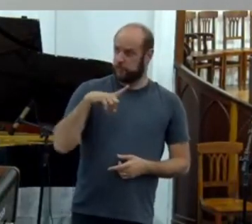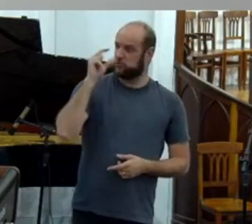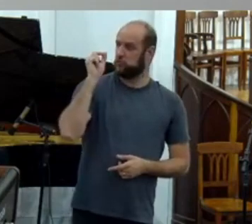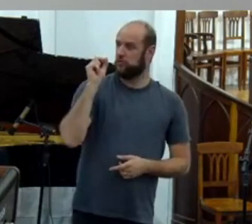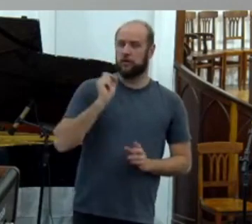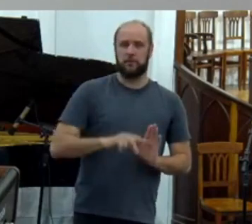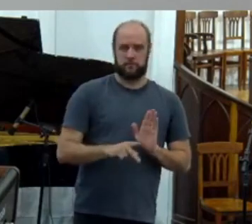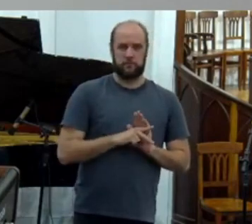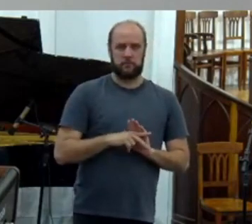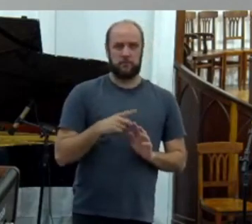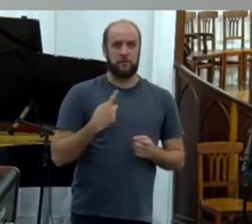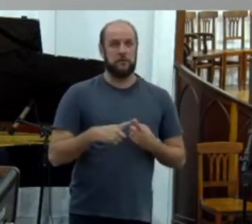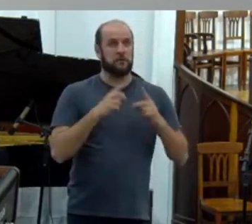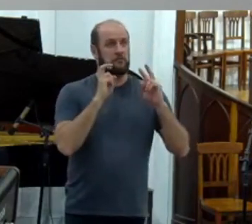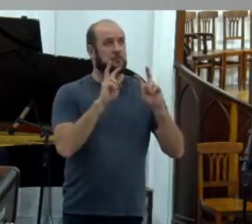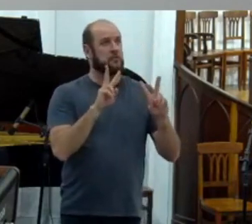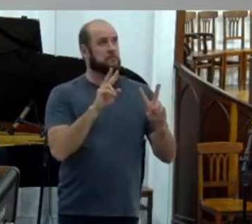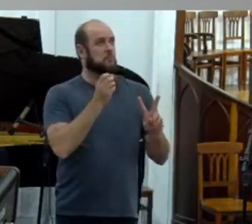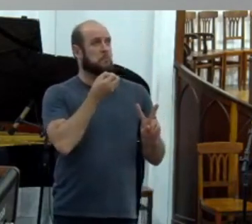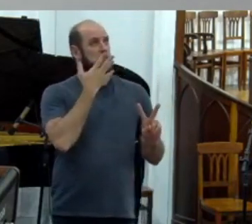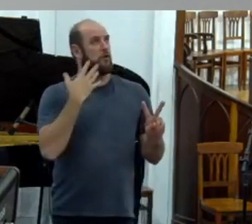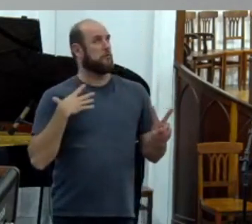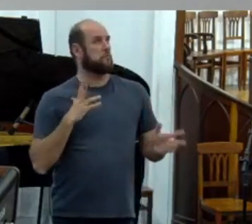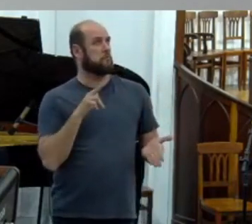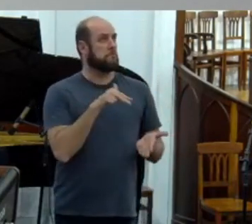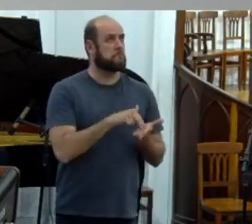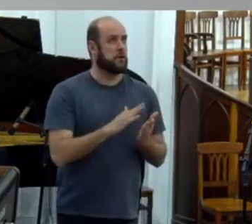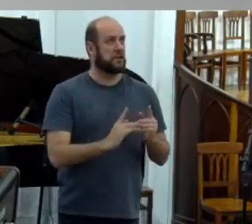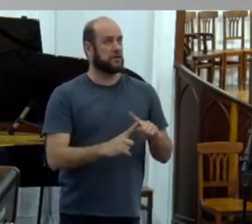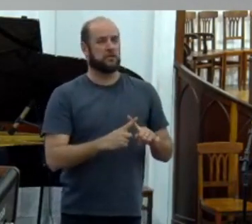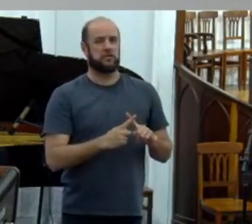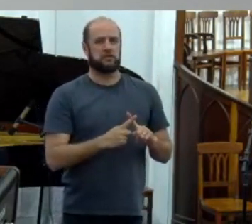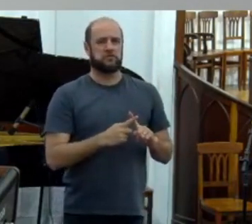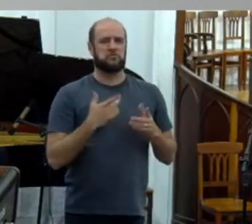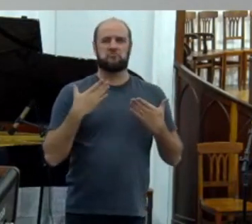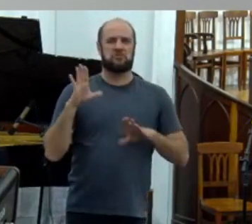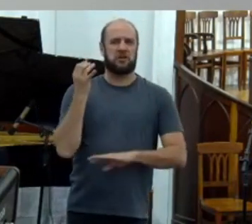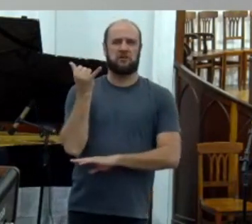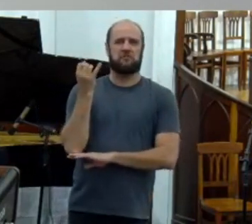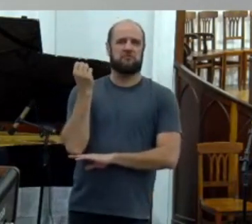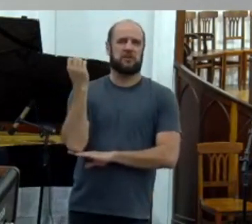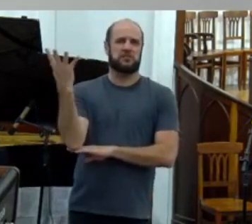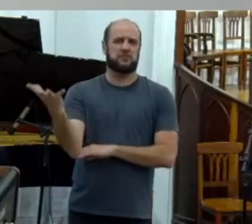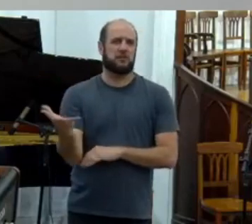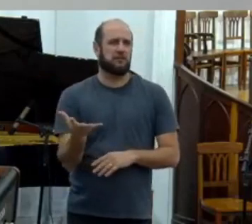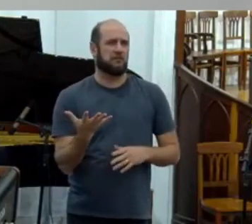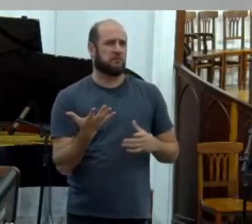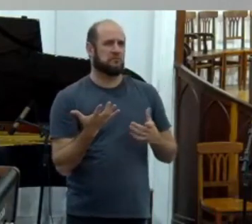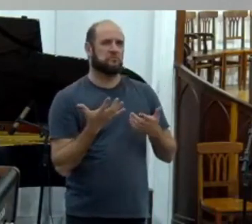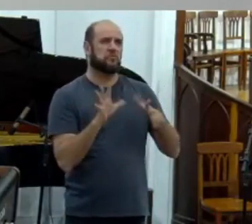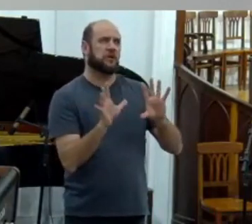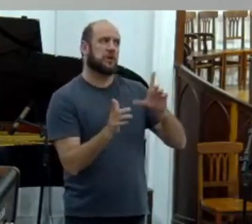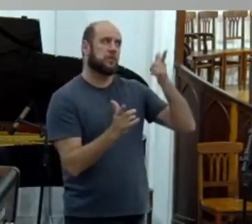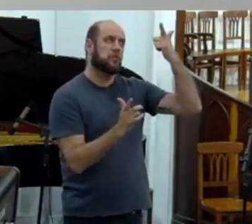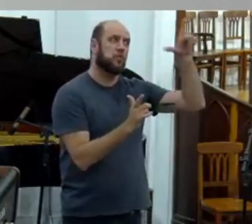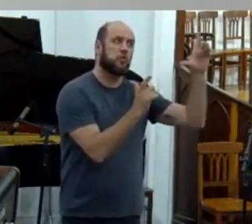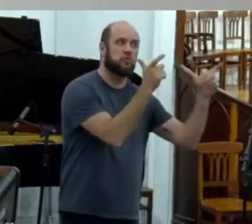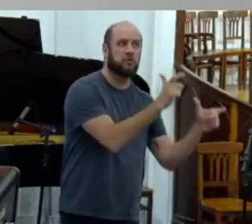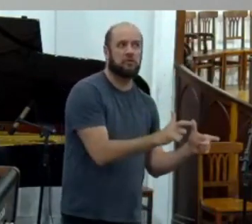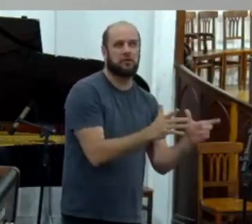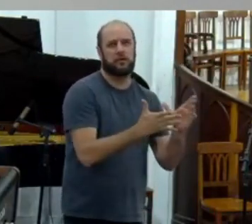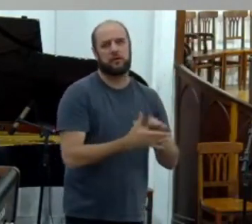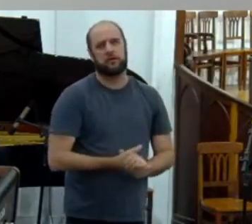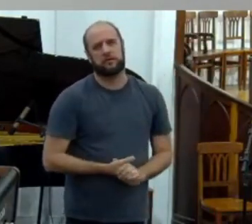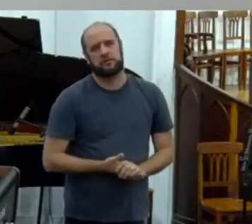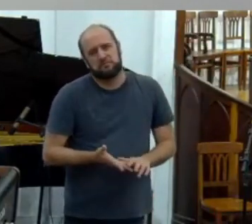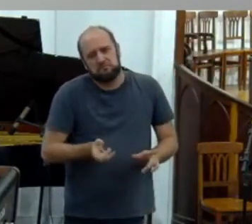você enxergou um benefício de estar na igreja ao invés de, estar viajando, estar em qualquer outro lugar. Sim, nós podemos almejar